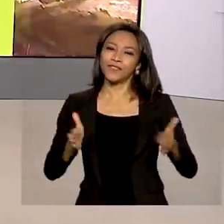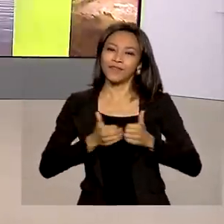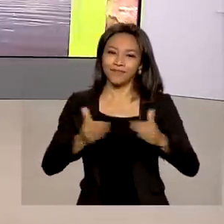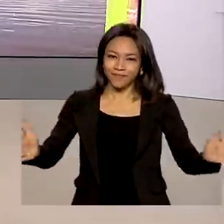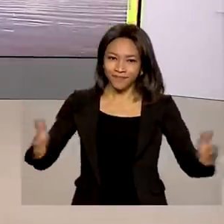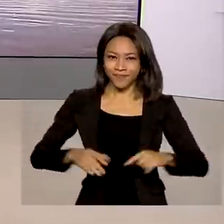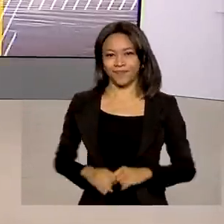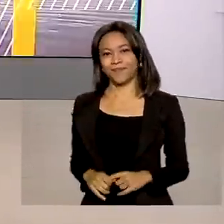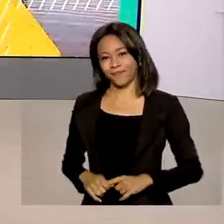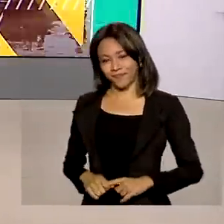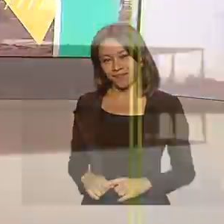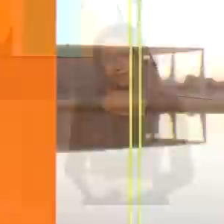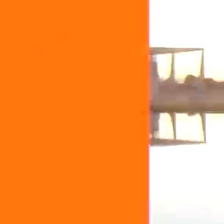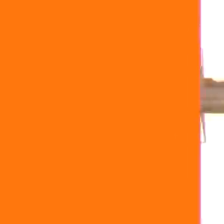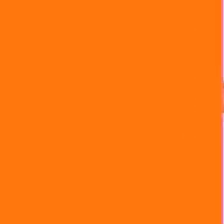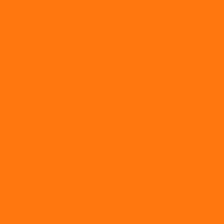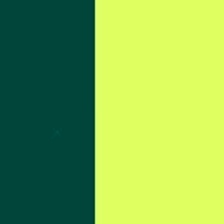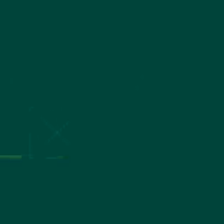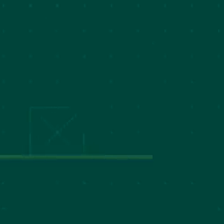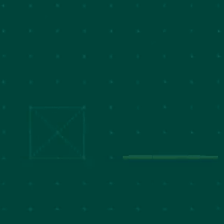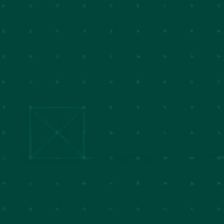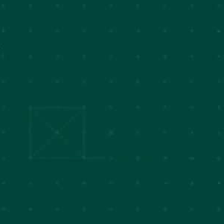está começando a